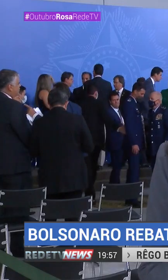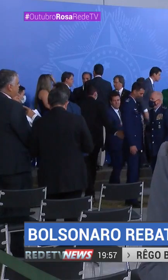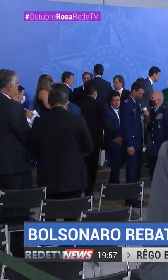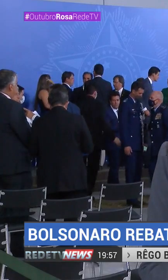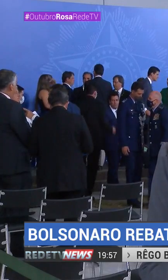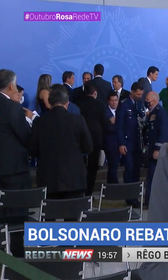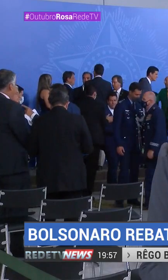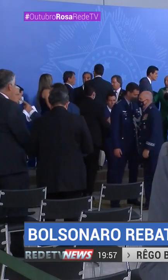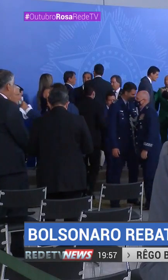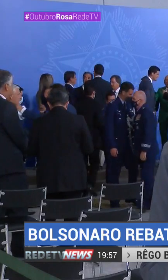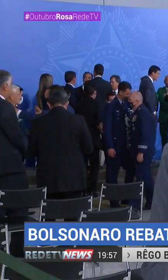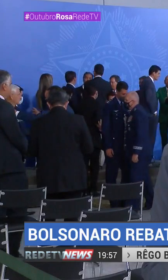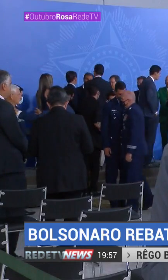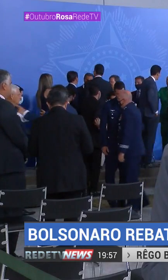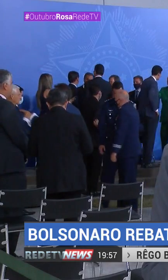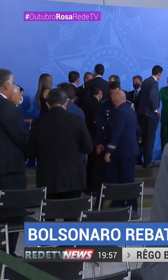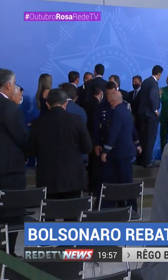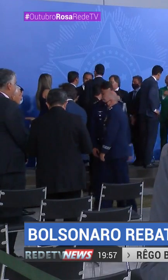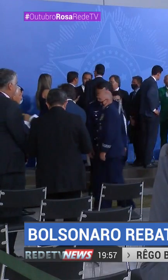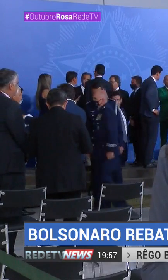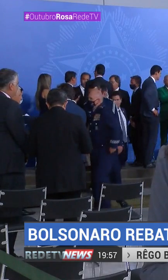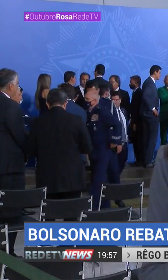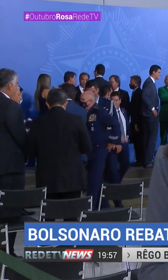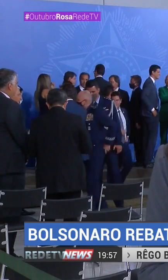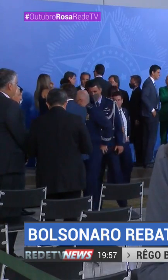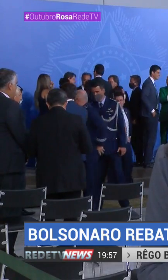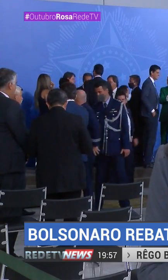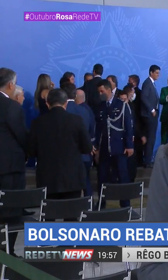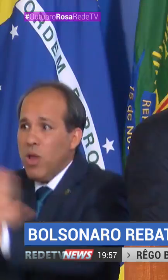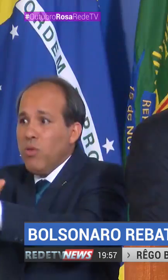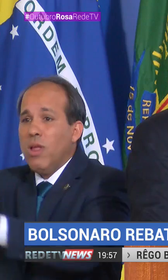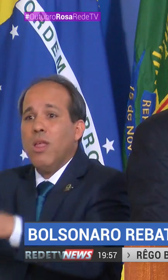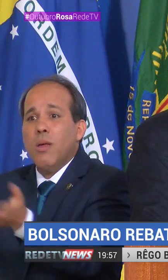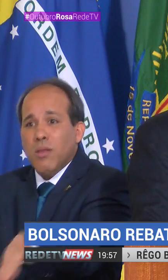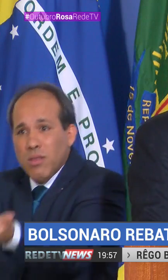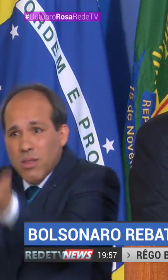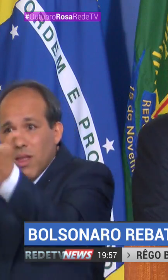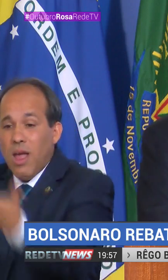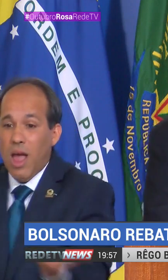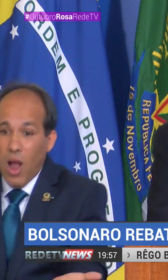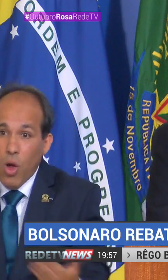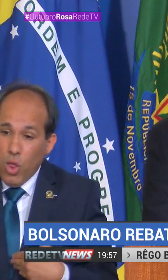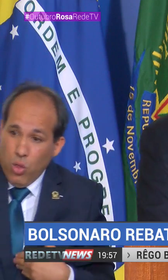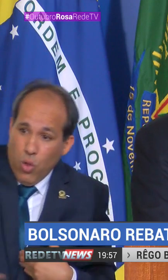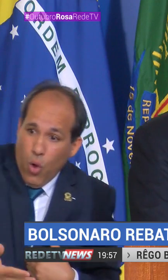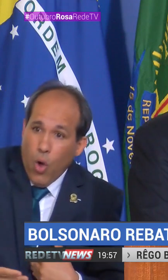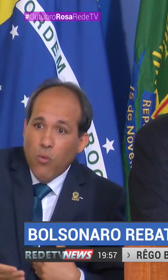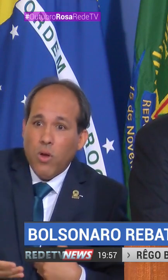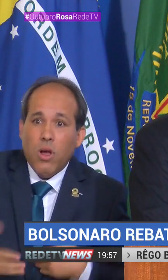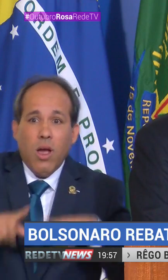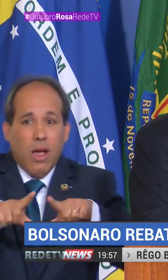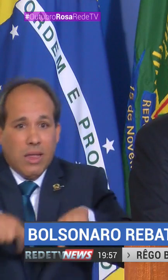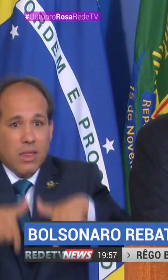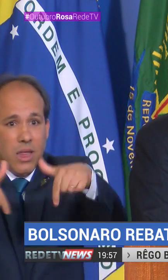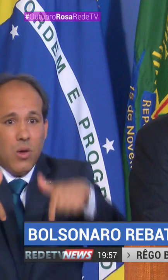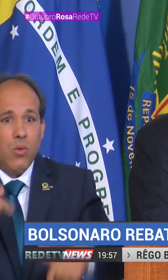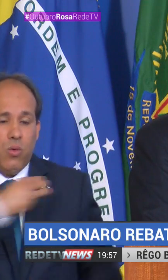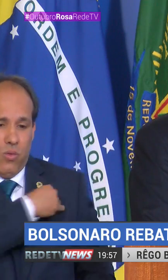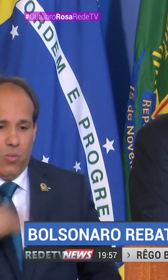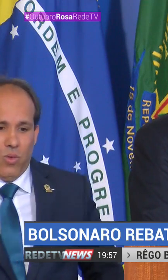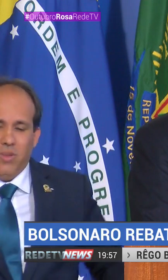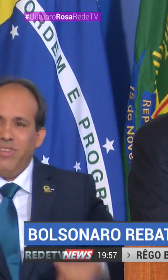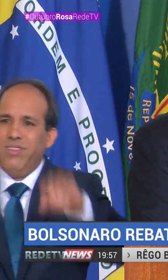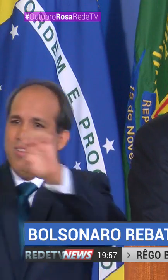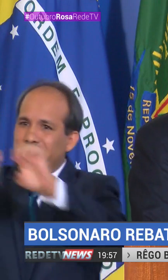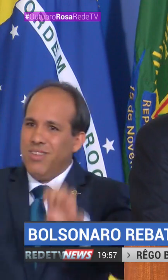essa medida deve favorecer a ampliação da aviação na região Amazônica com essa nova ação do